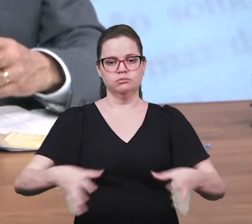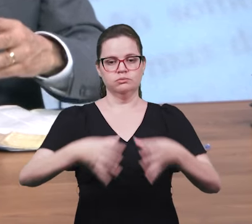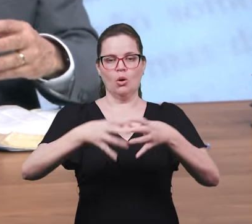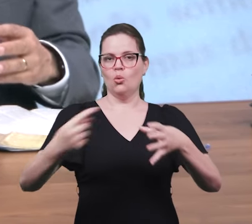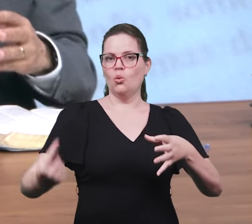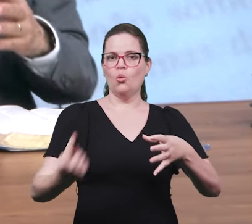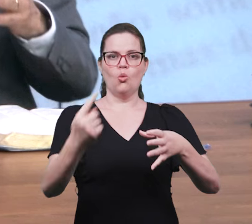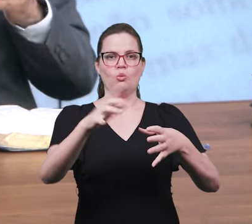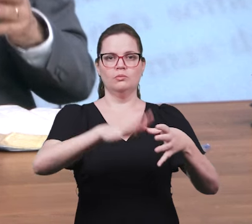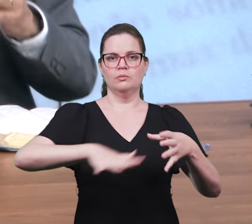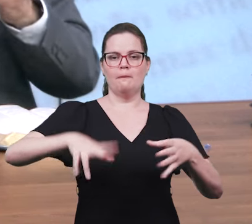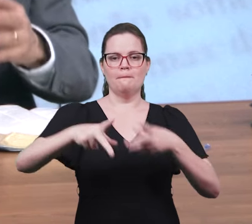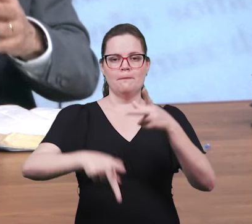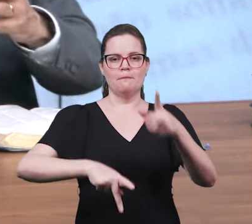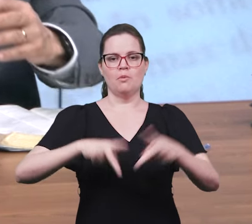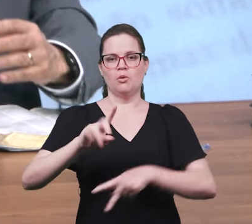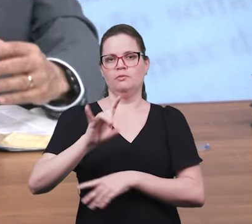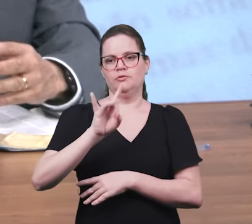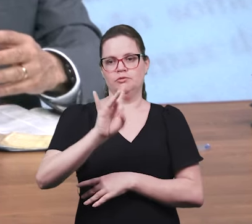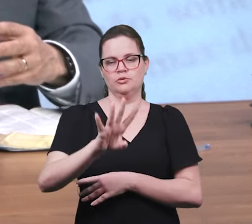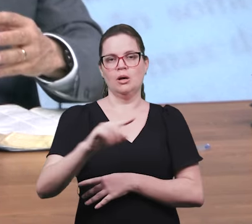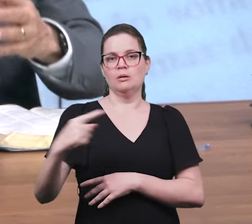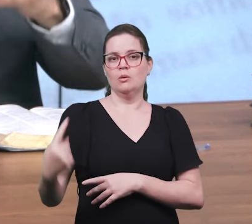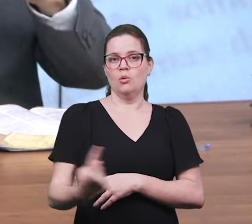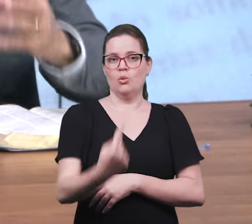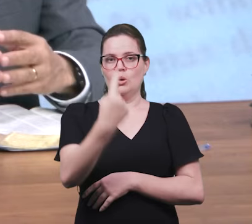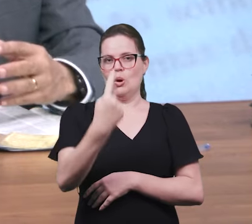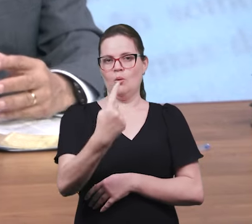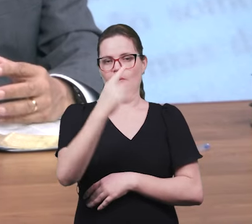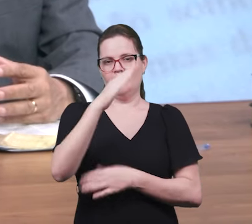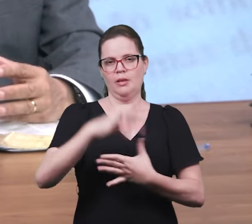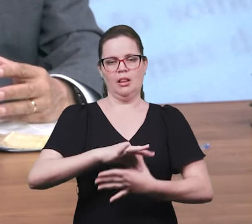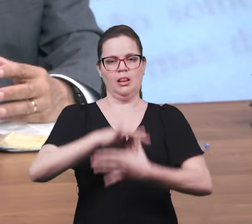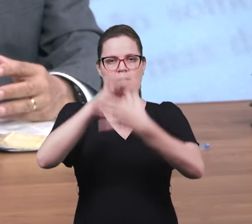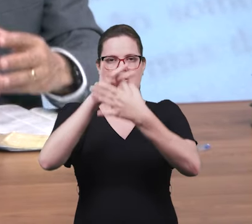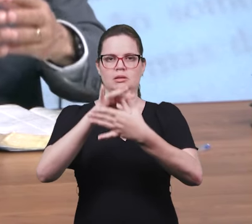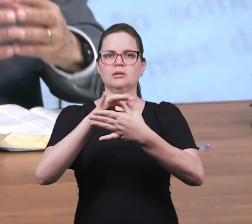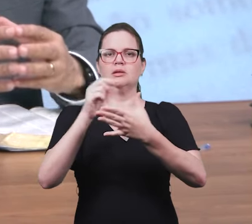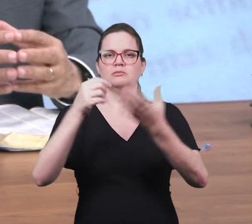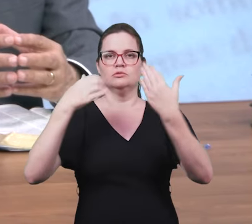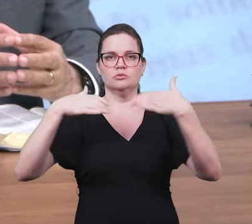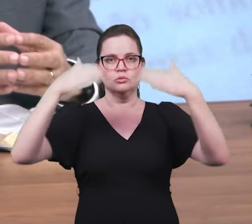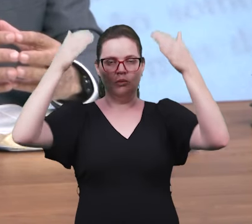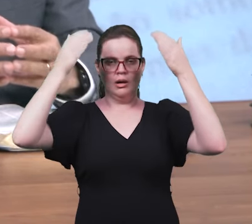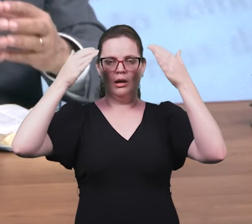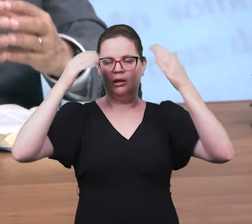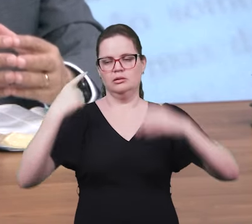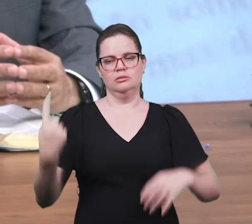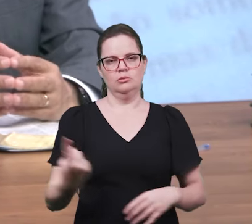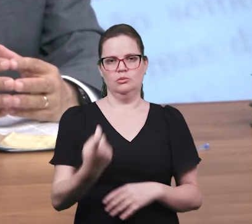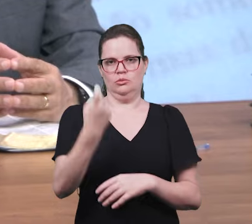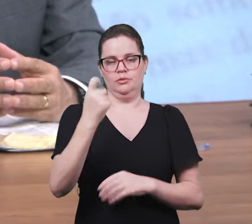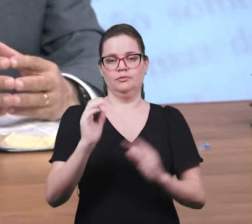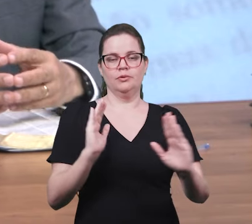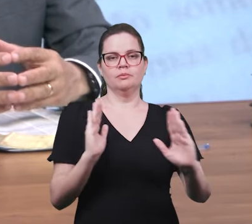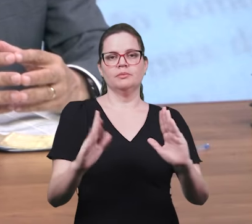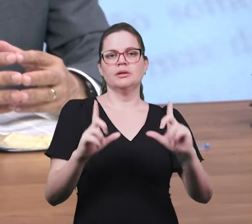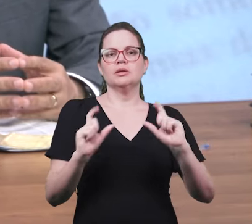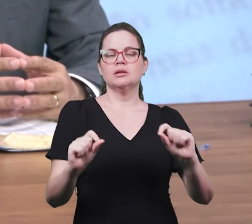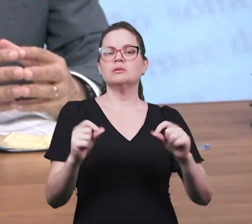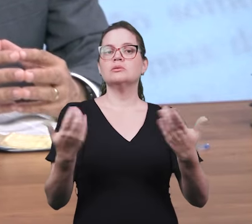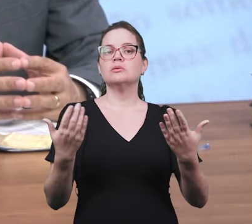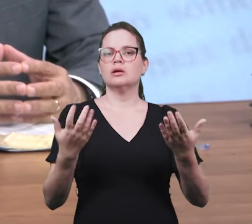unificadas sob um governo centralizado de um rei. Esse período ficou conhecido como